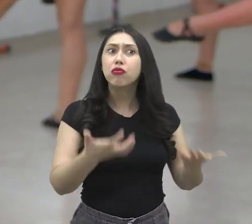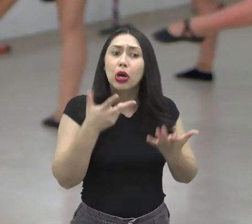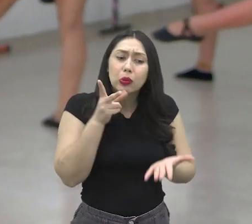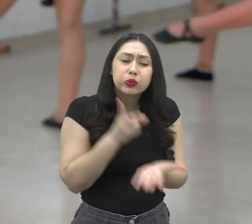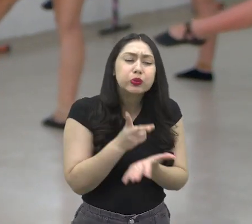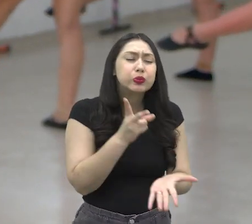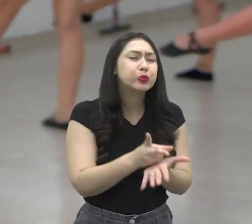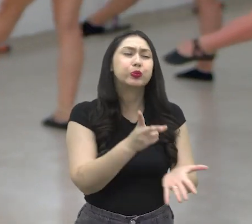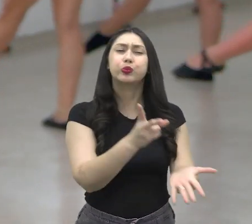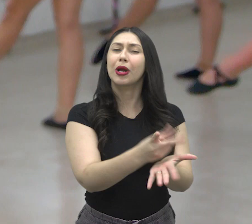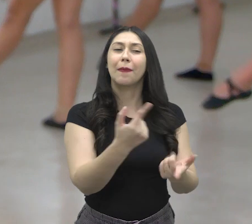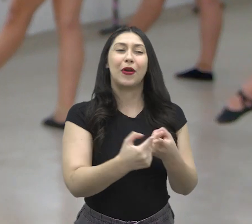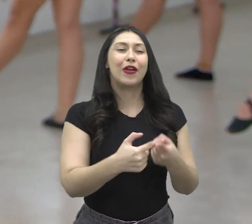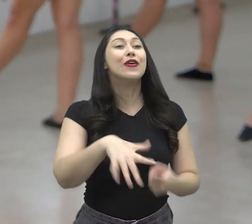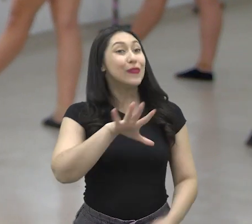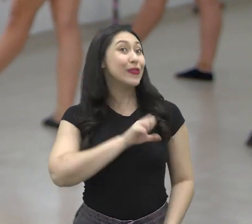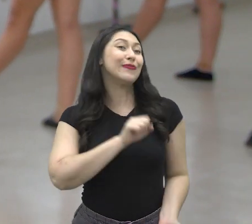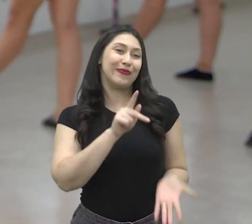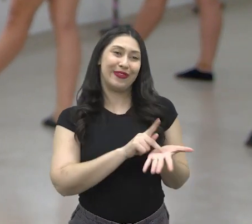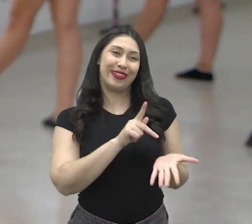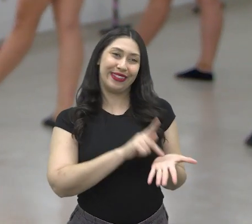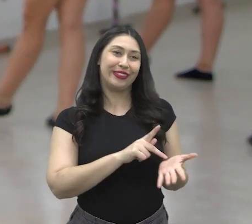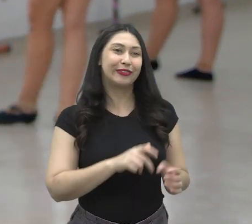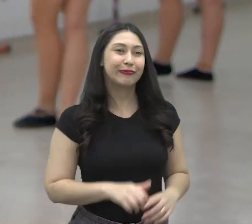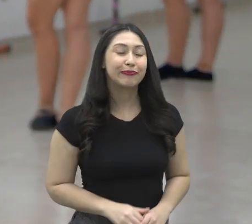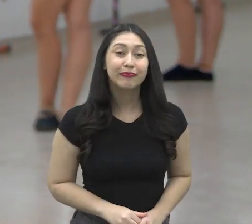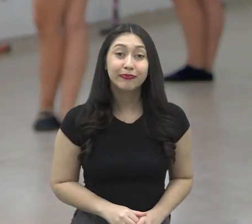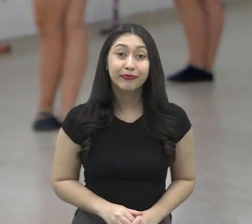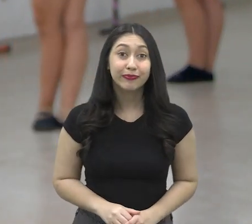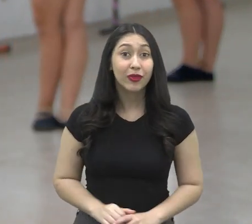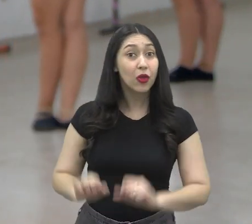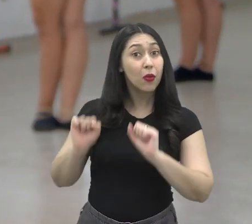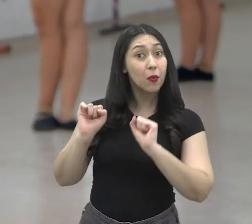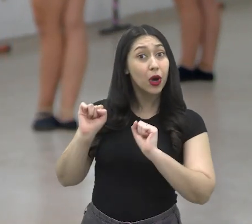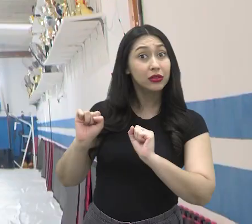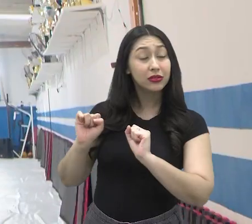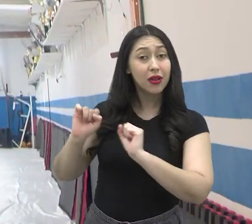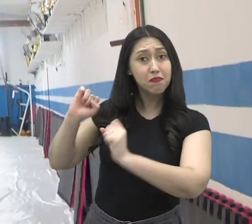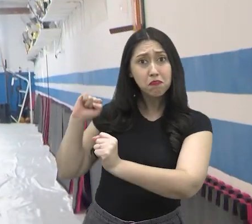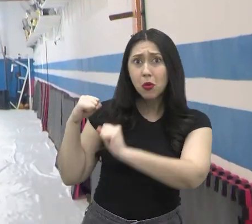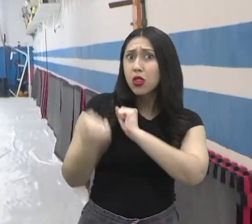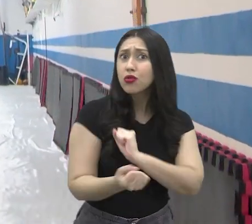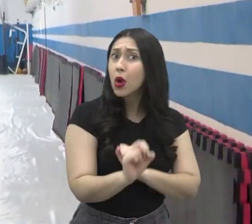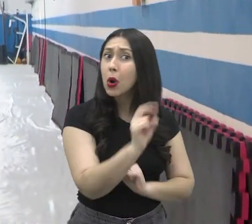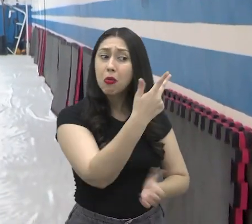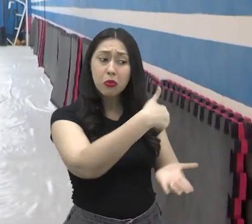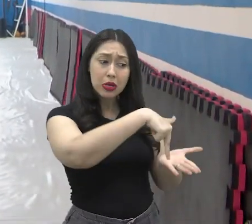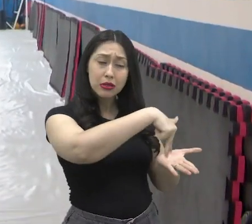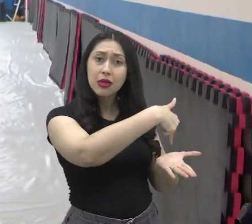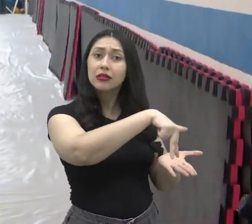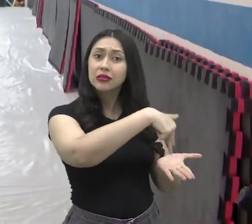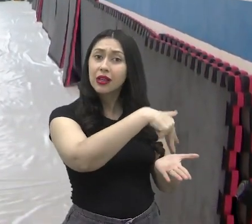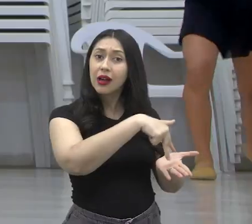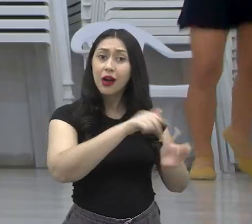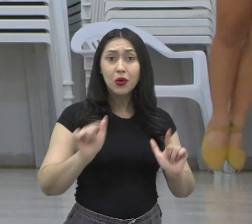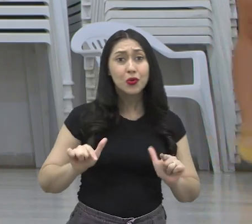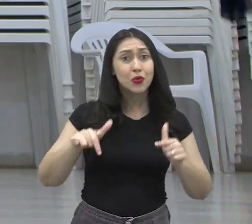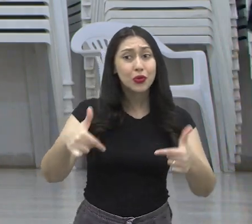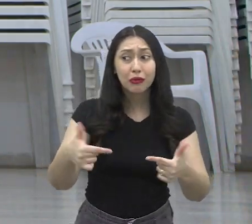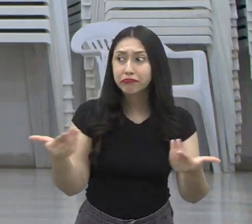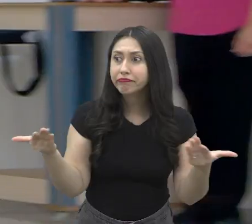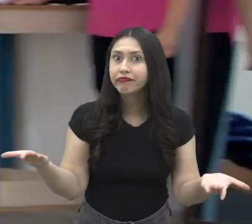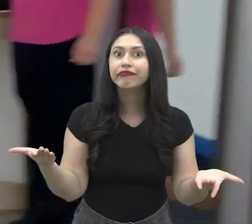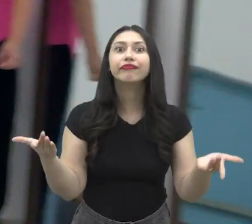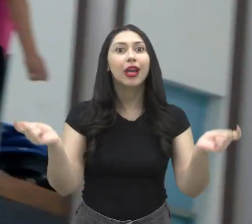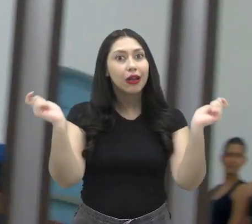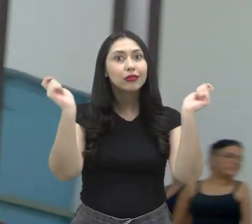E é algo que eu não pretendo largar nunca porque eu amo muito, amo demais. Seja através da arte marcial ou da